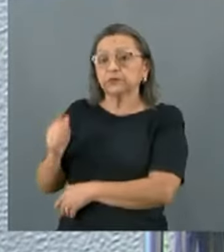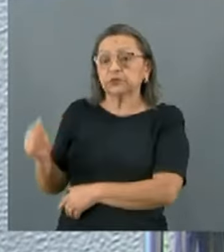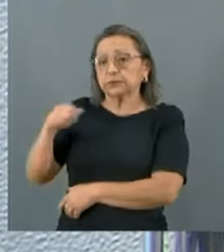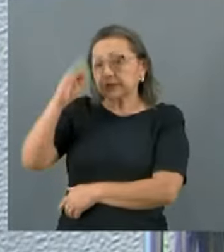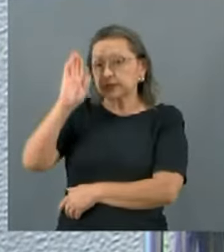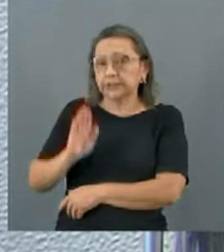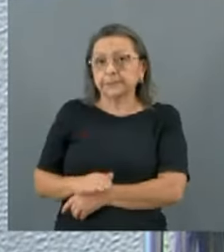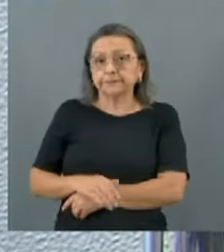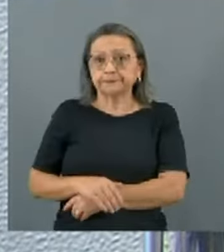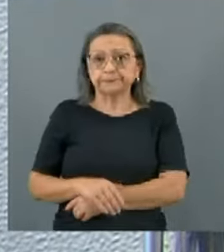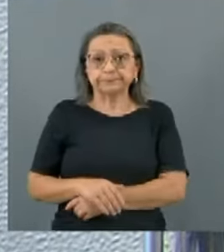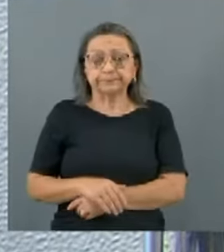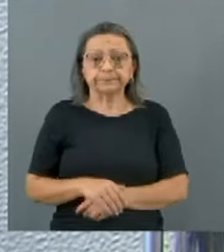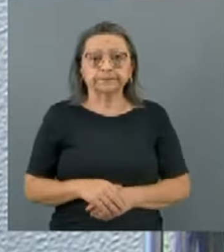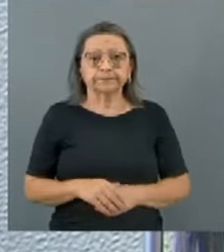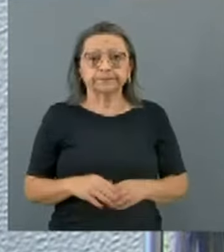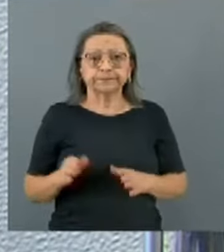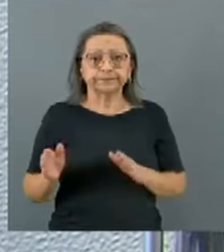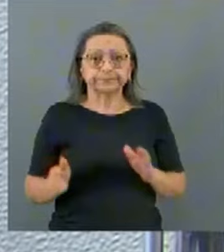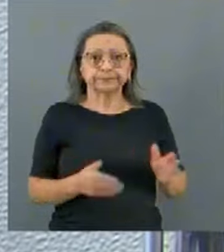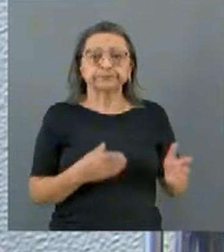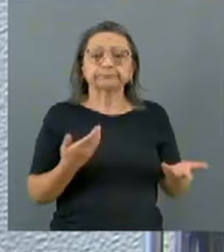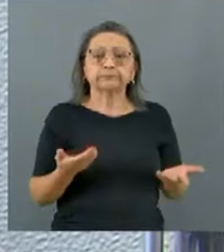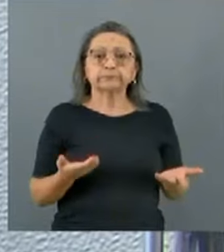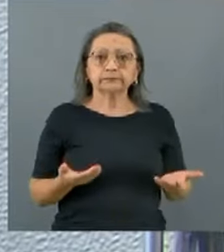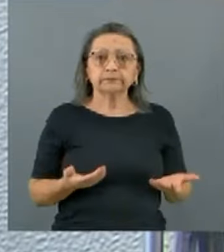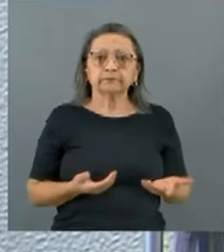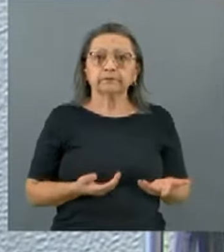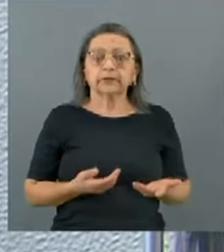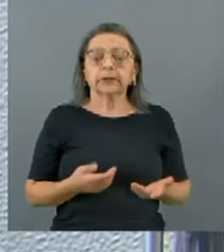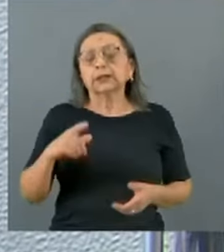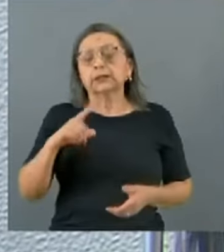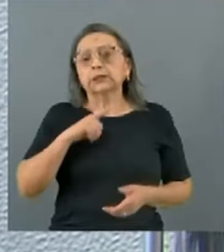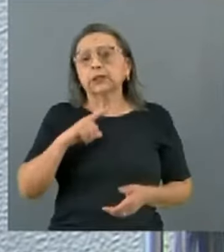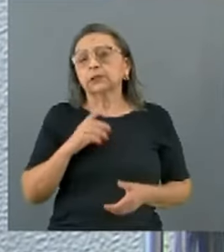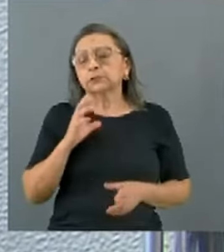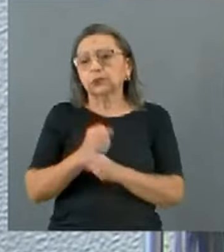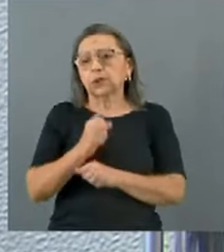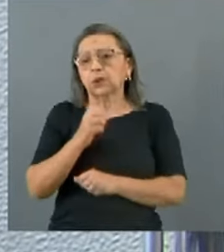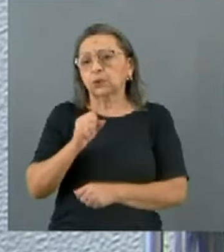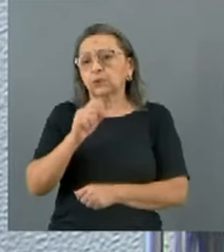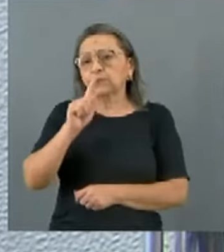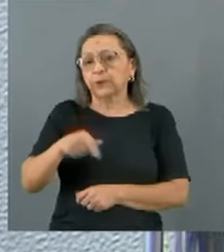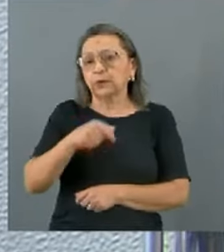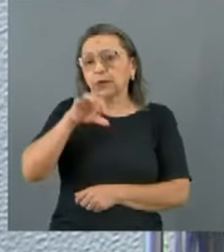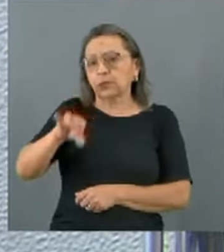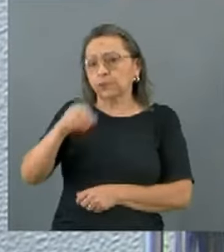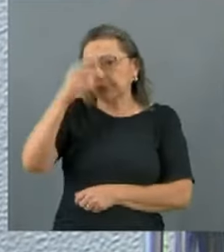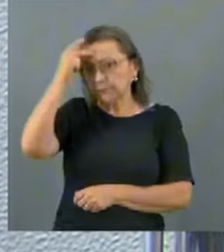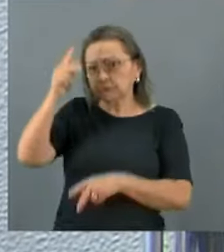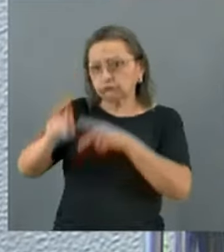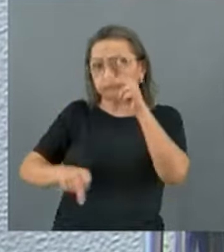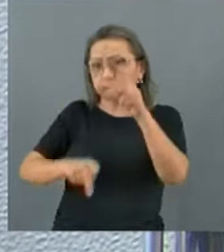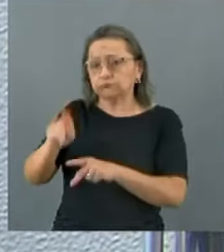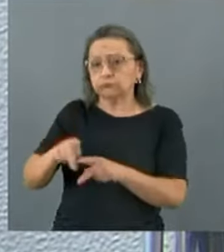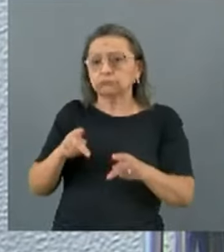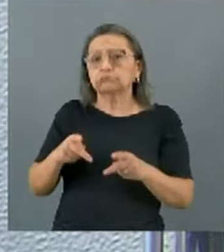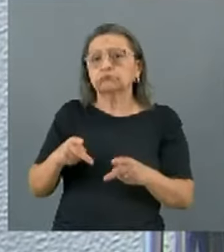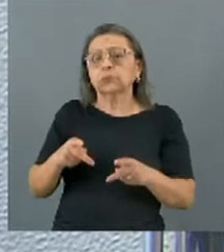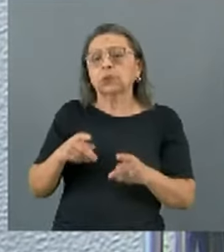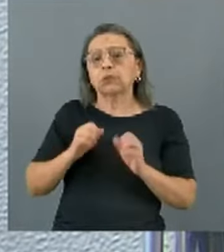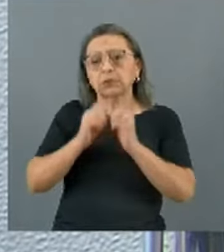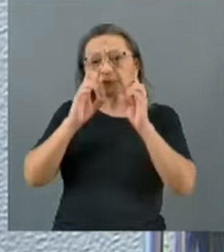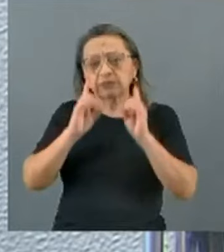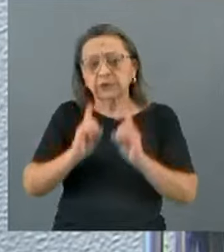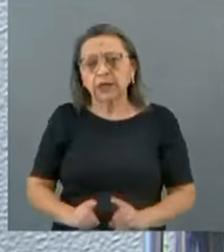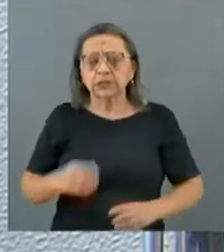Indústria Ótica. Nós temos, portanto, 8,9% da população com deficiência